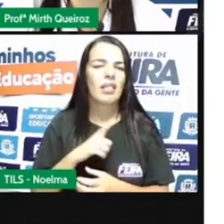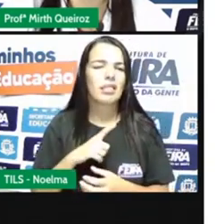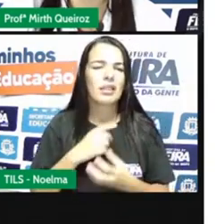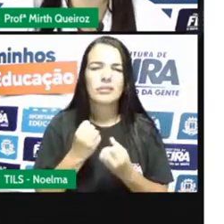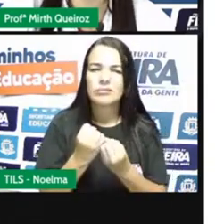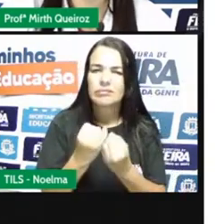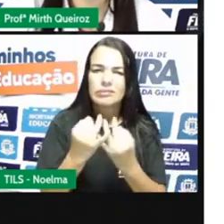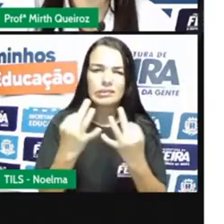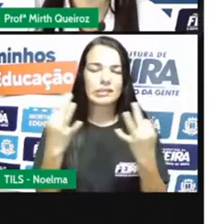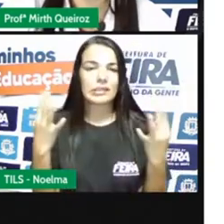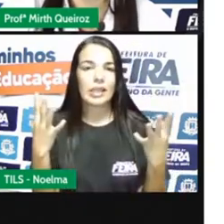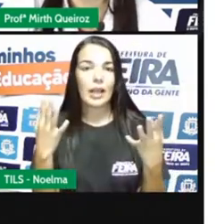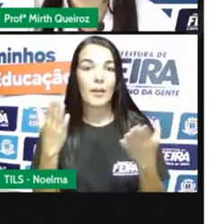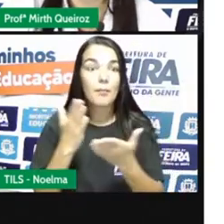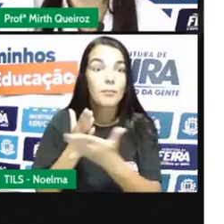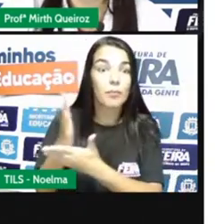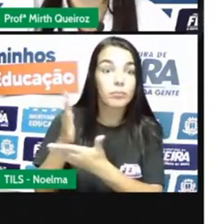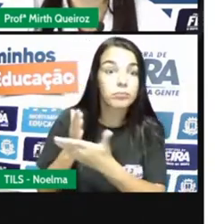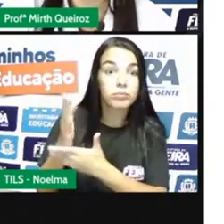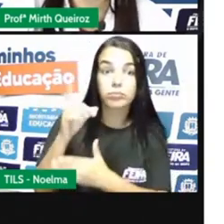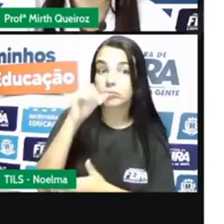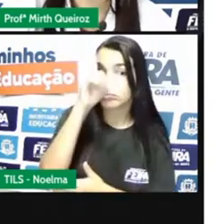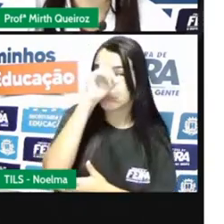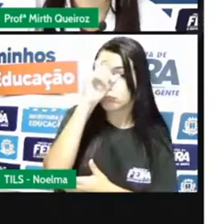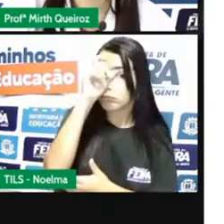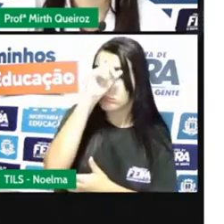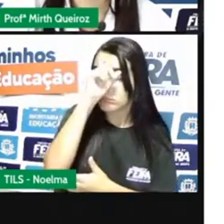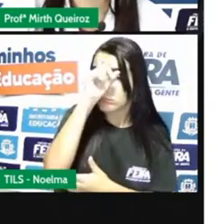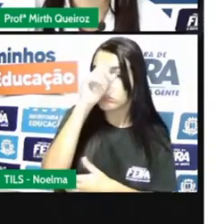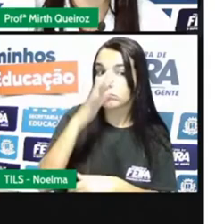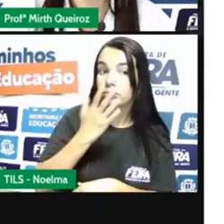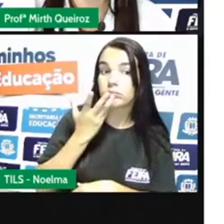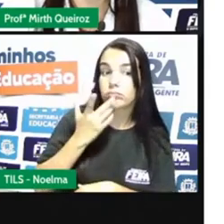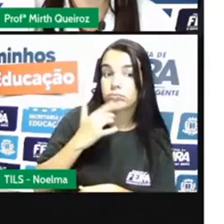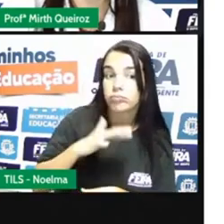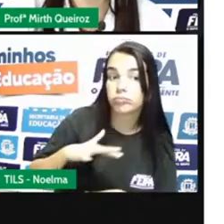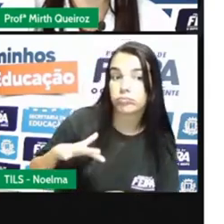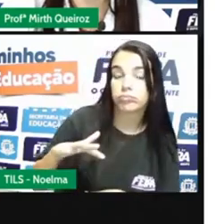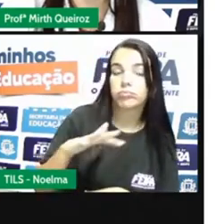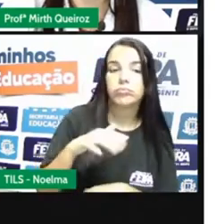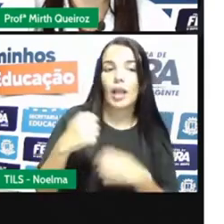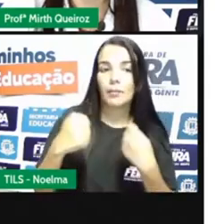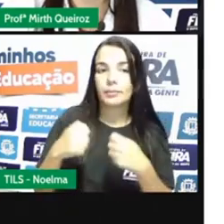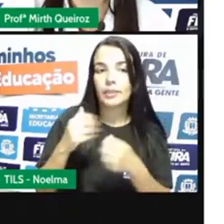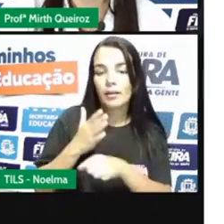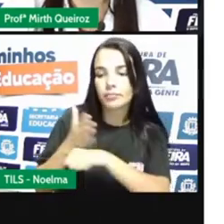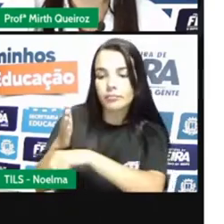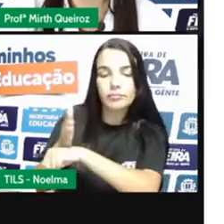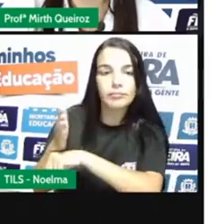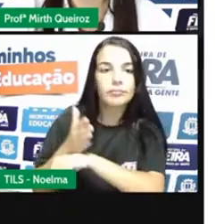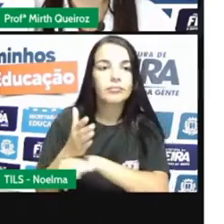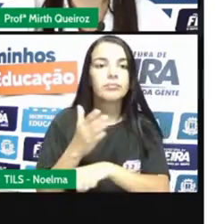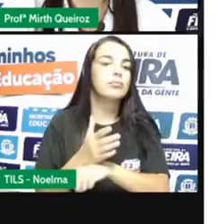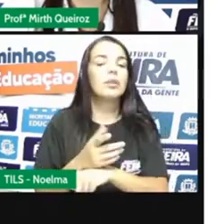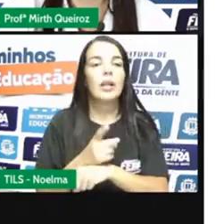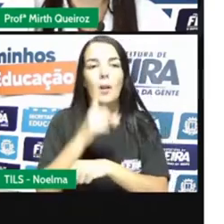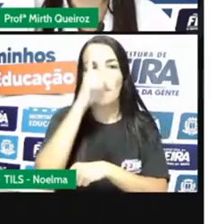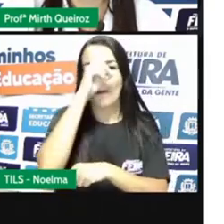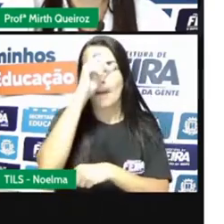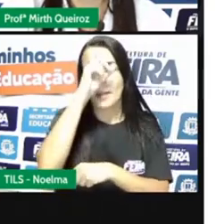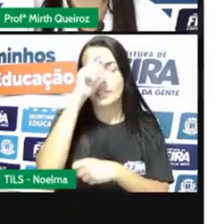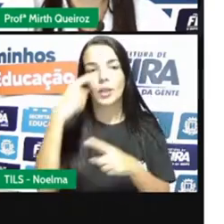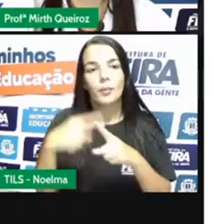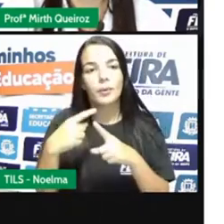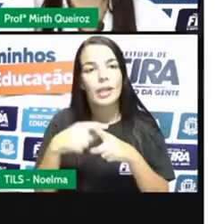aqui: ida ao pediatra. É importante entender que quem deseja entrar numa rotina de